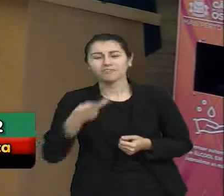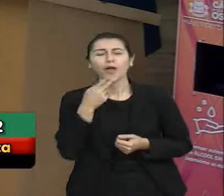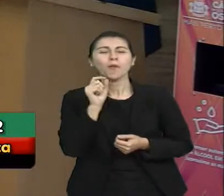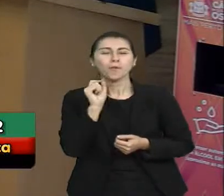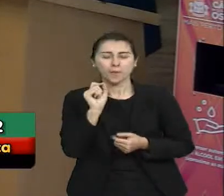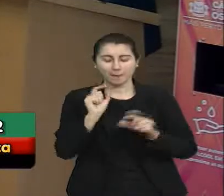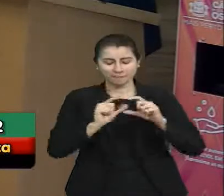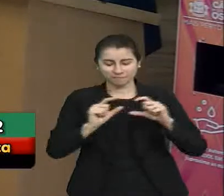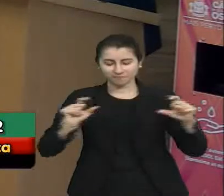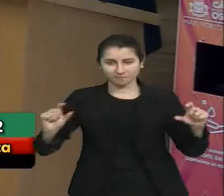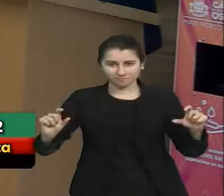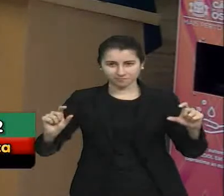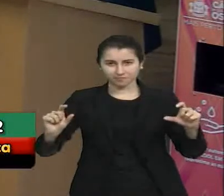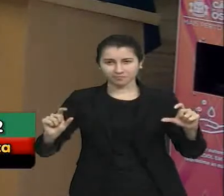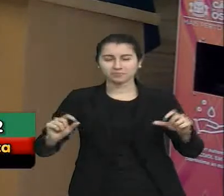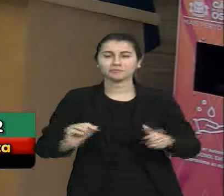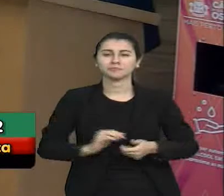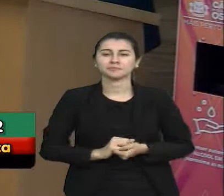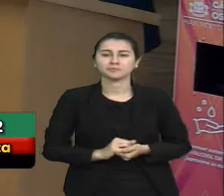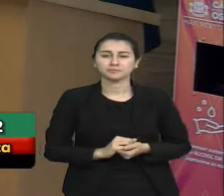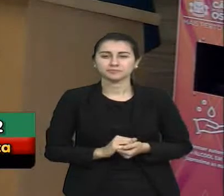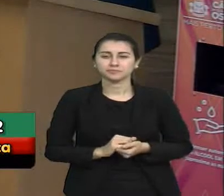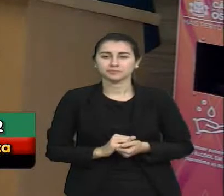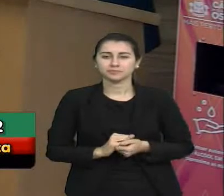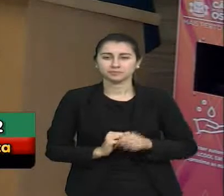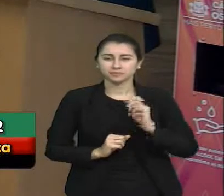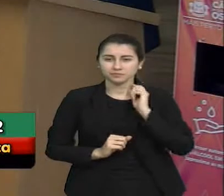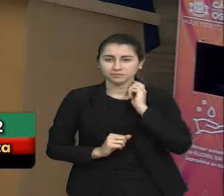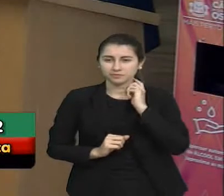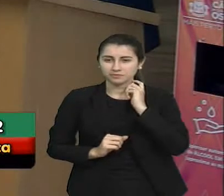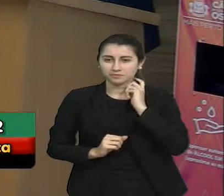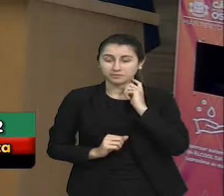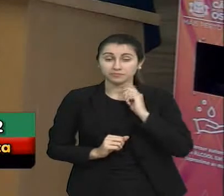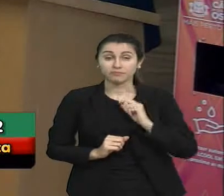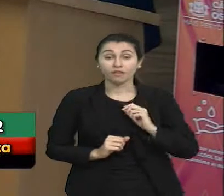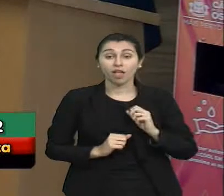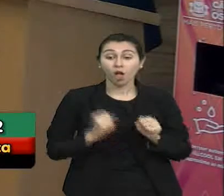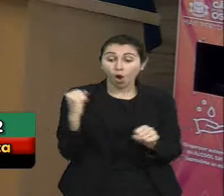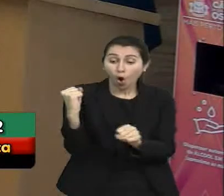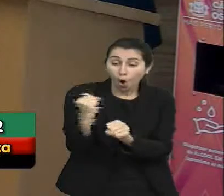seguinte: construa que ele virá.